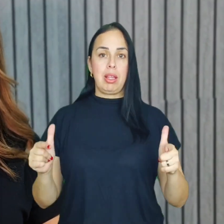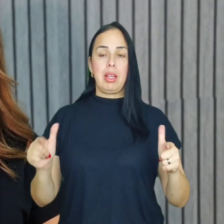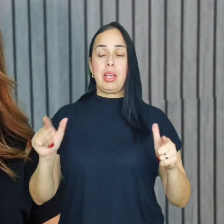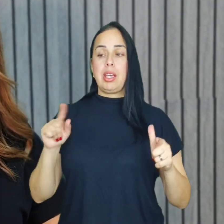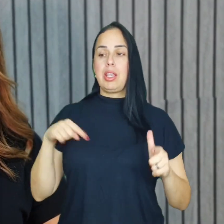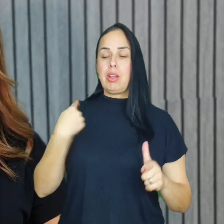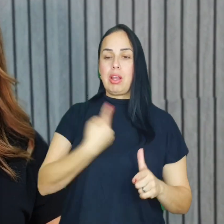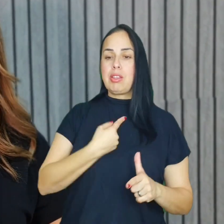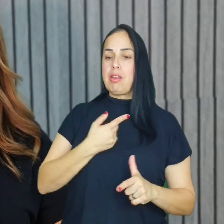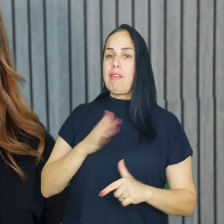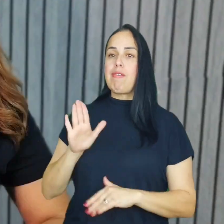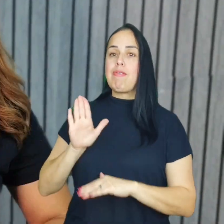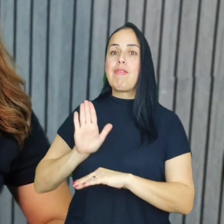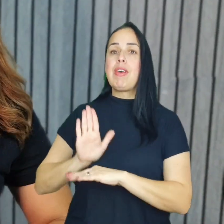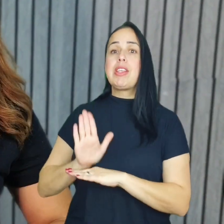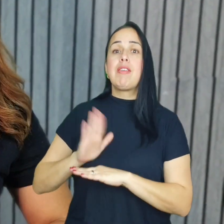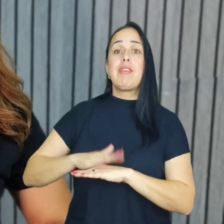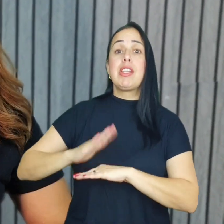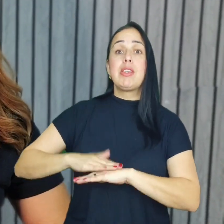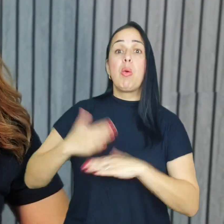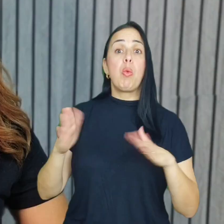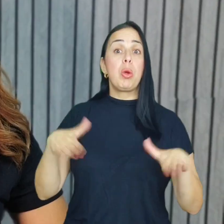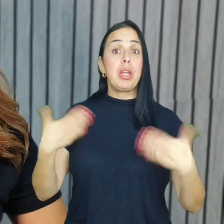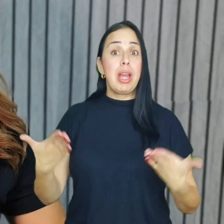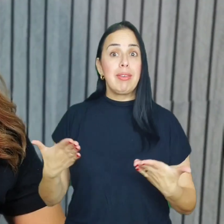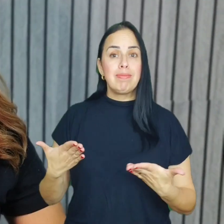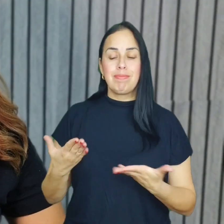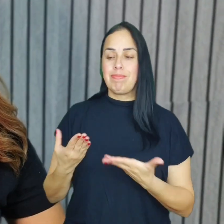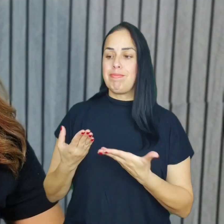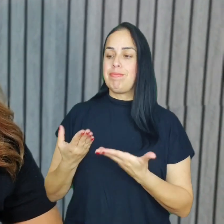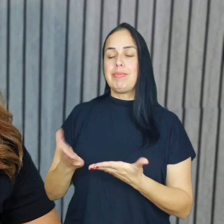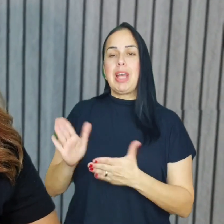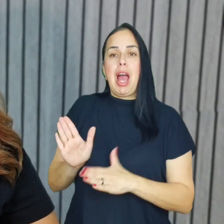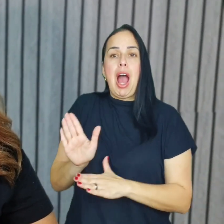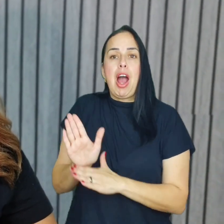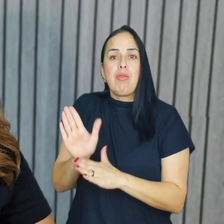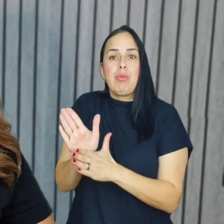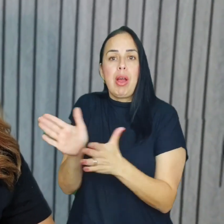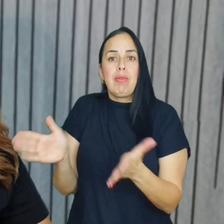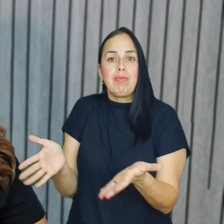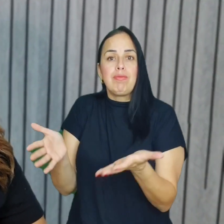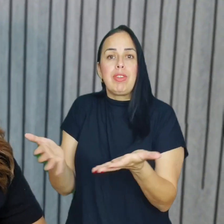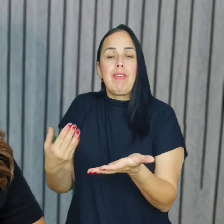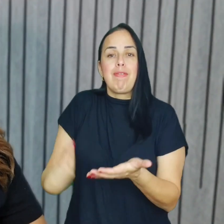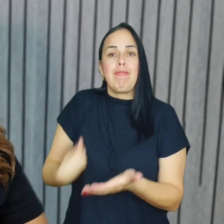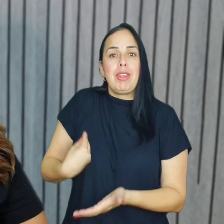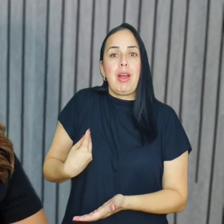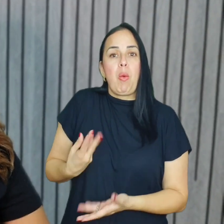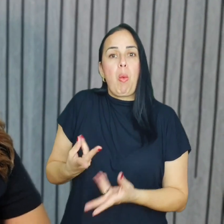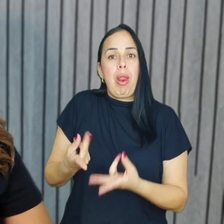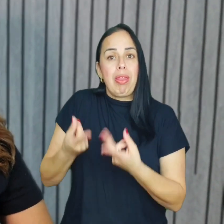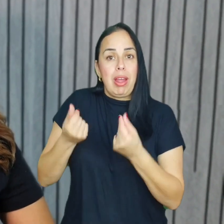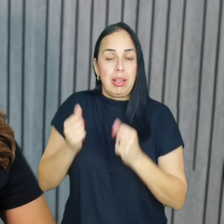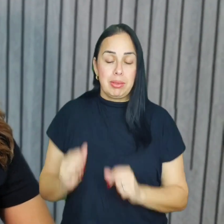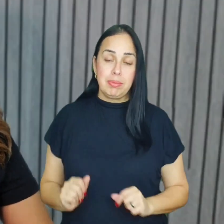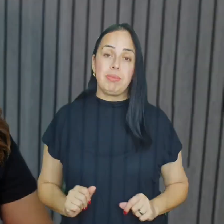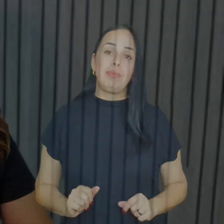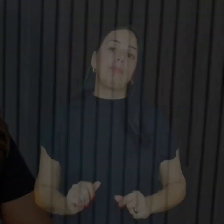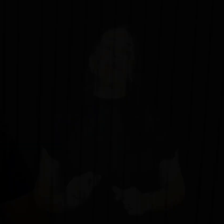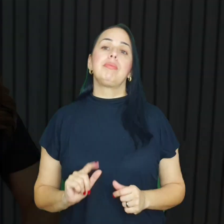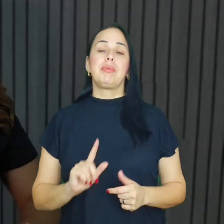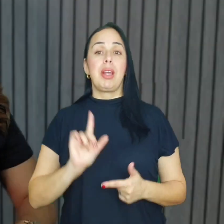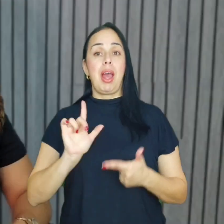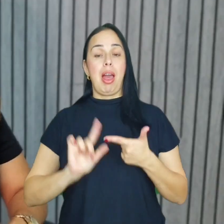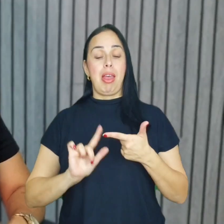não produz colesterol e que não tem cura e que a única coisa que a gente poderia fazer por ele é dar qualidade de